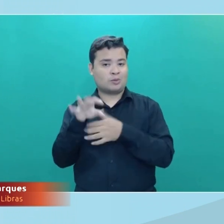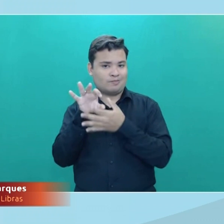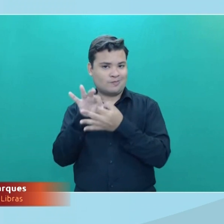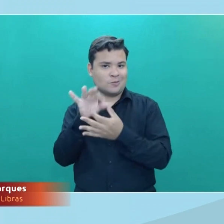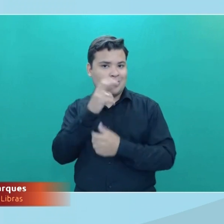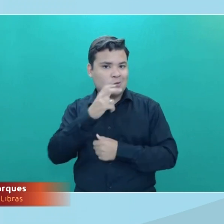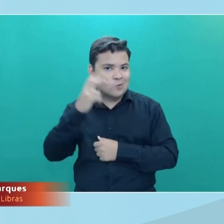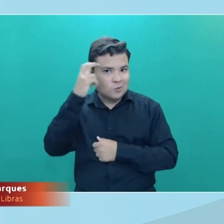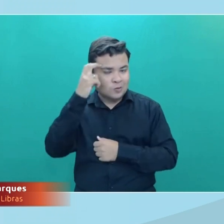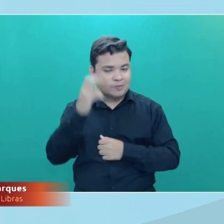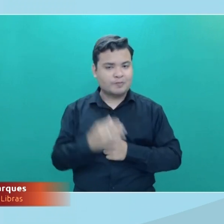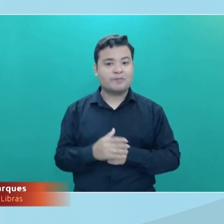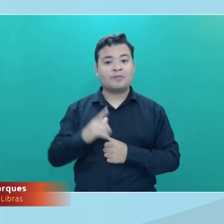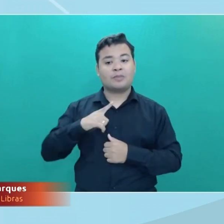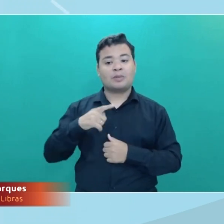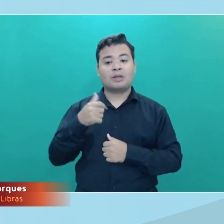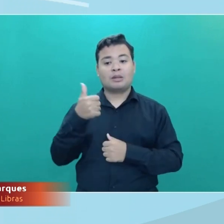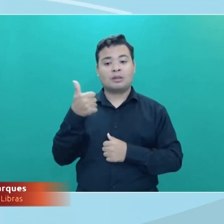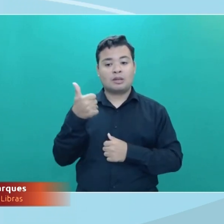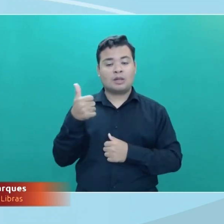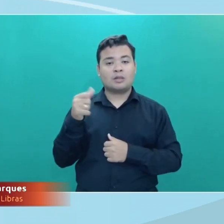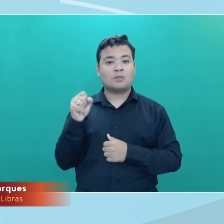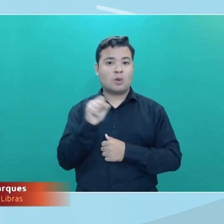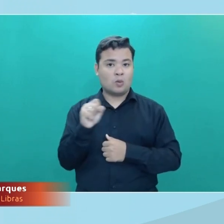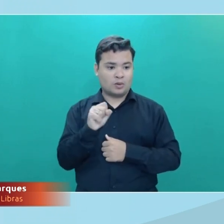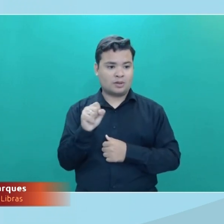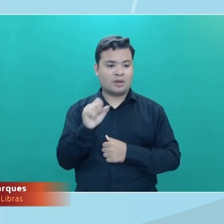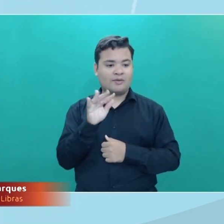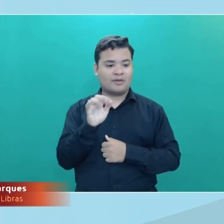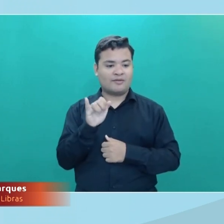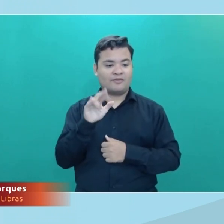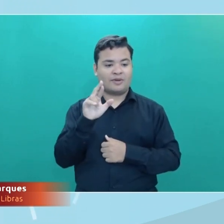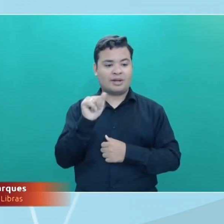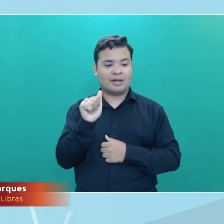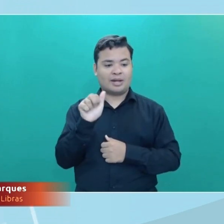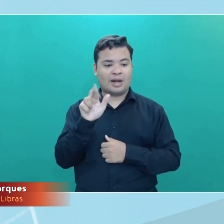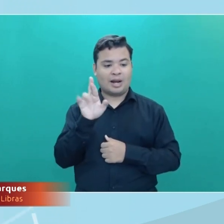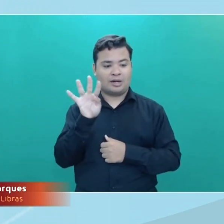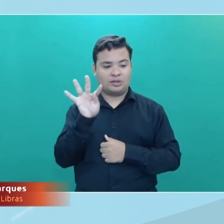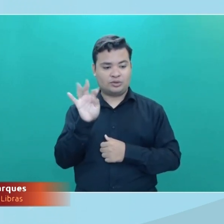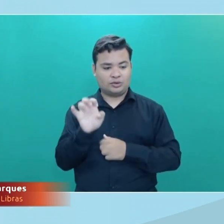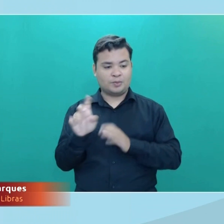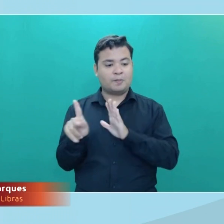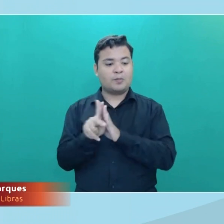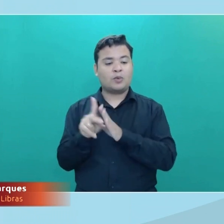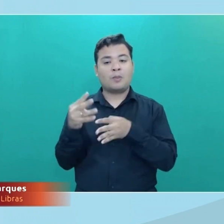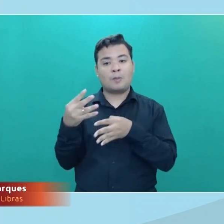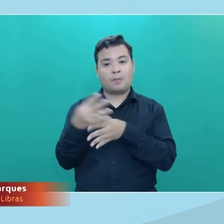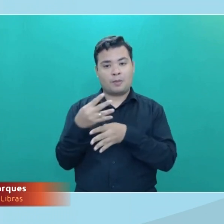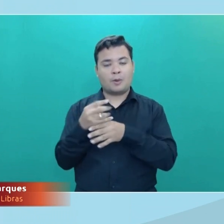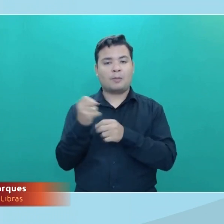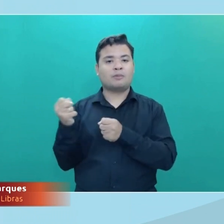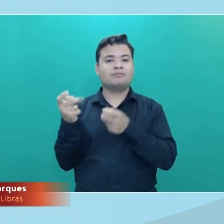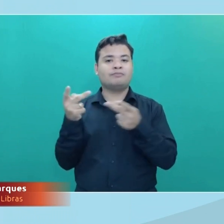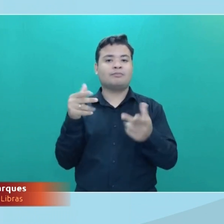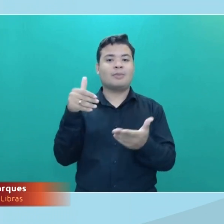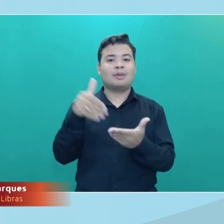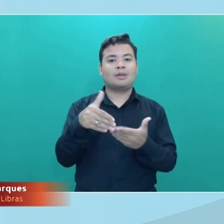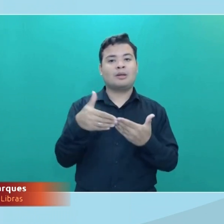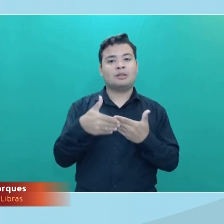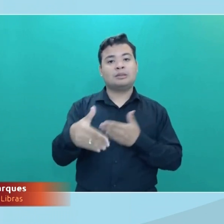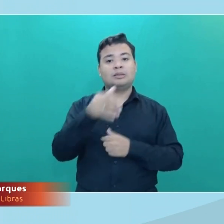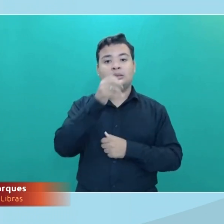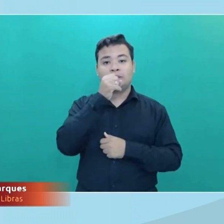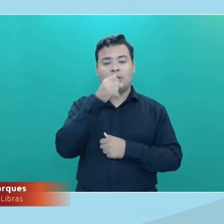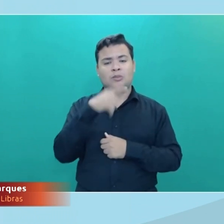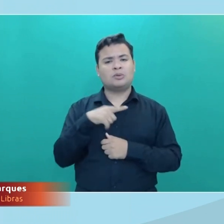A 18ª Feirarte do Basileu França pode ser visitada até o próximo sábado. São 1000 peças